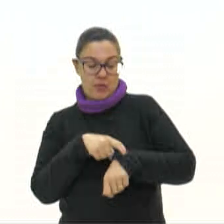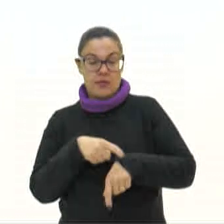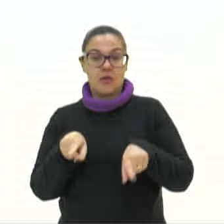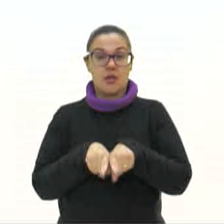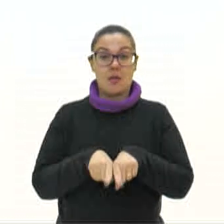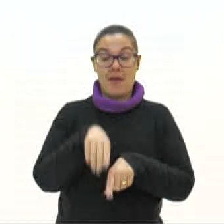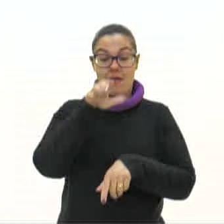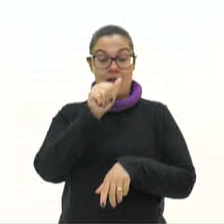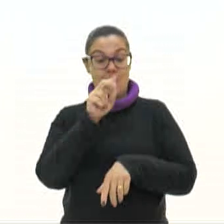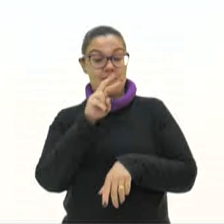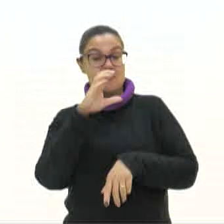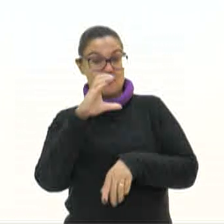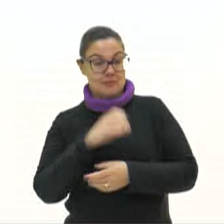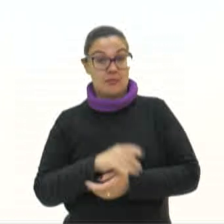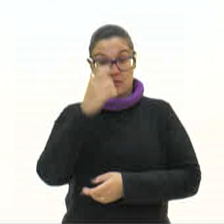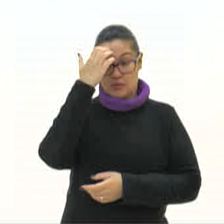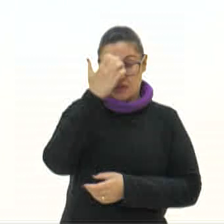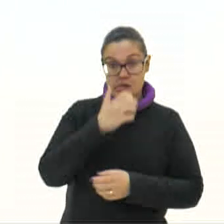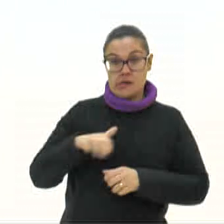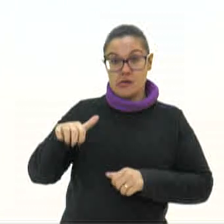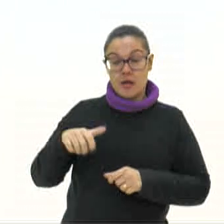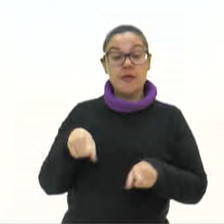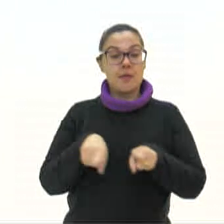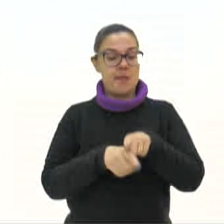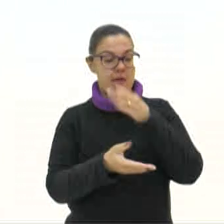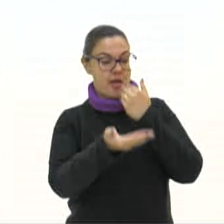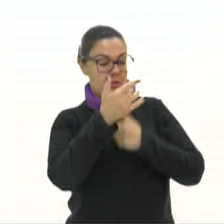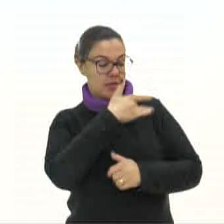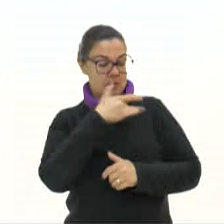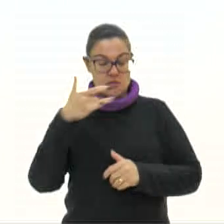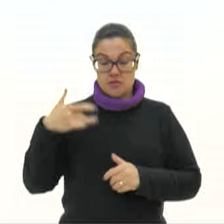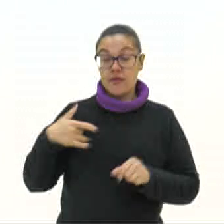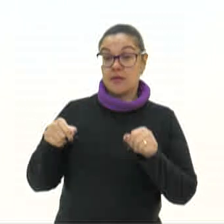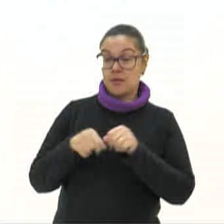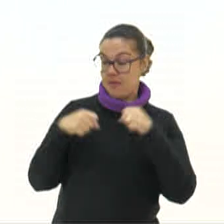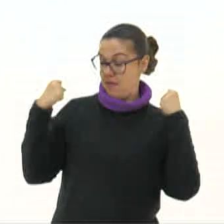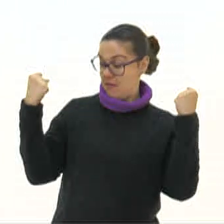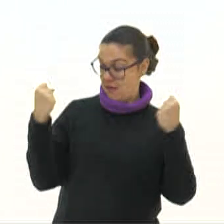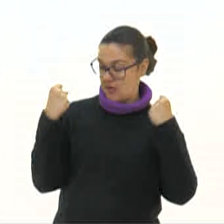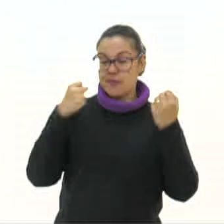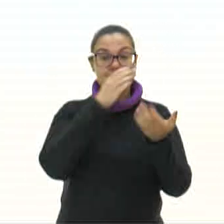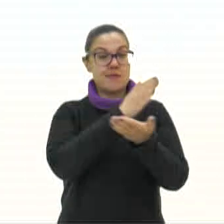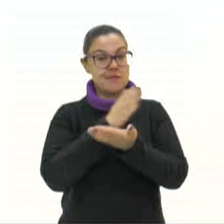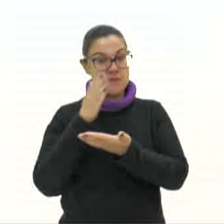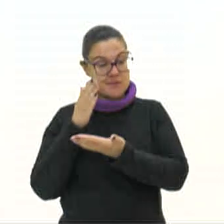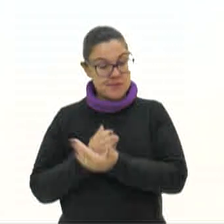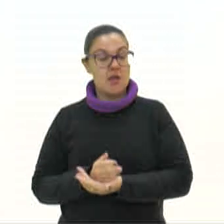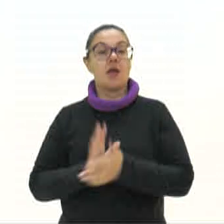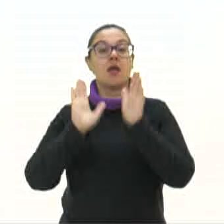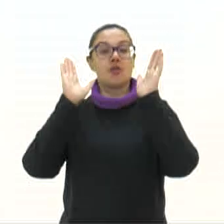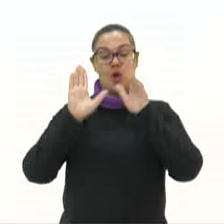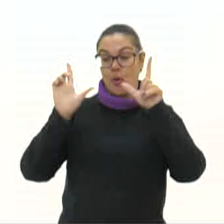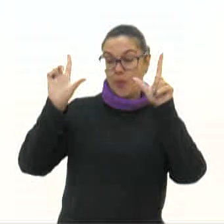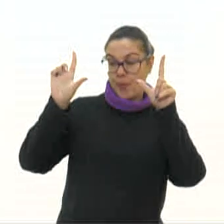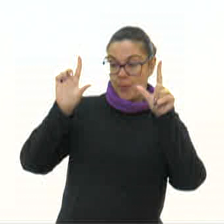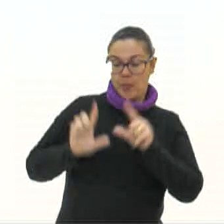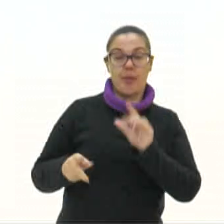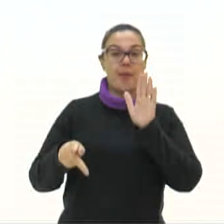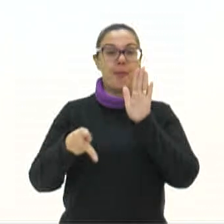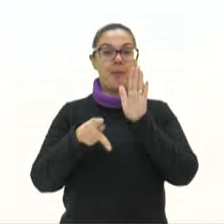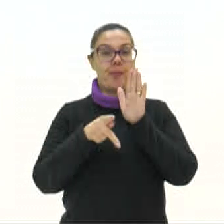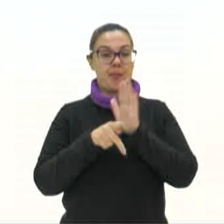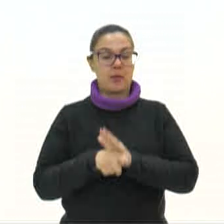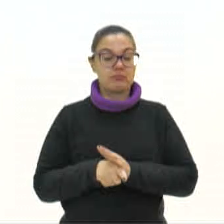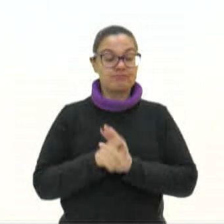derrame. Significa que manter uma alimentação saudável e praticar atividade física regularmente já reduz por si só